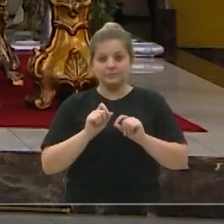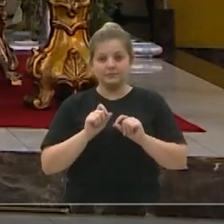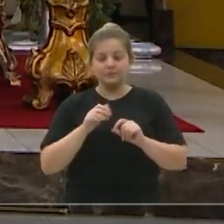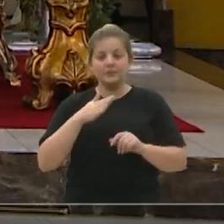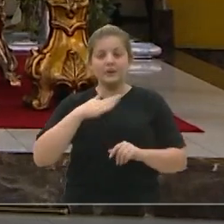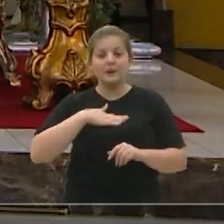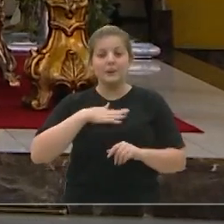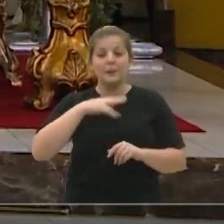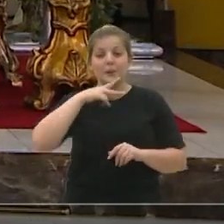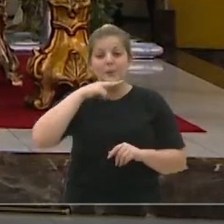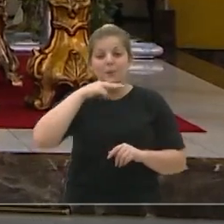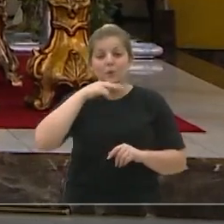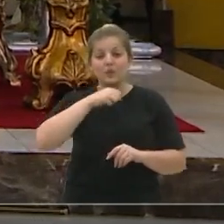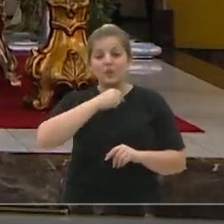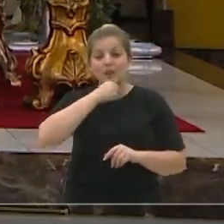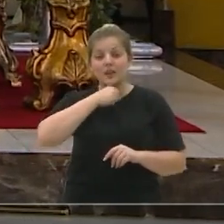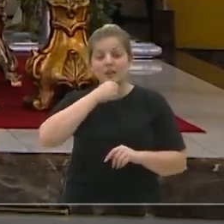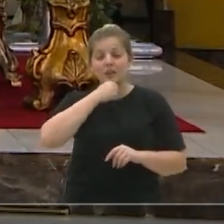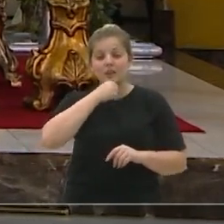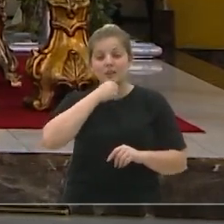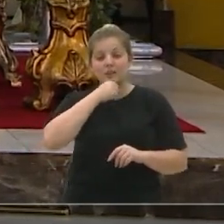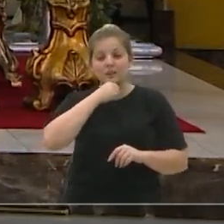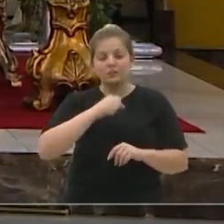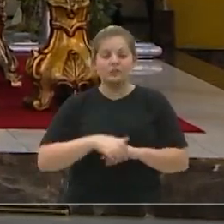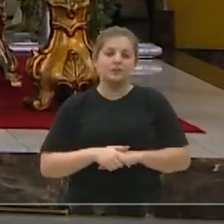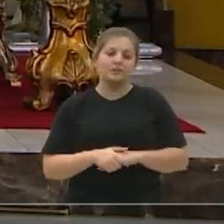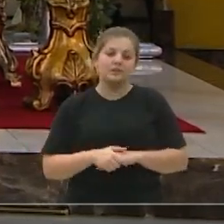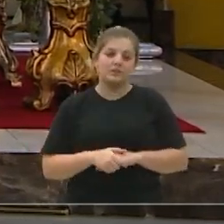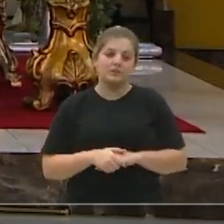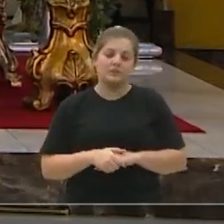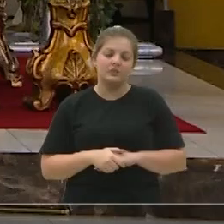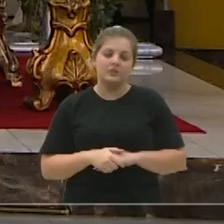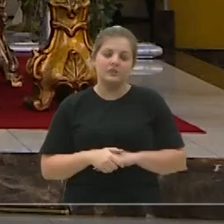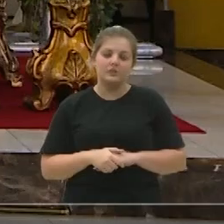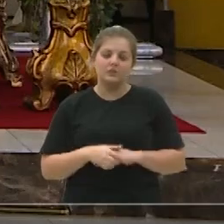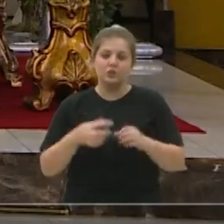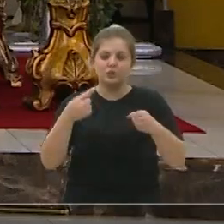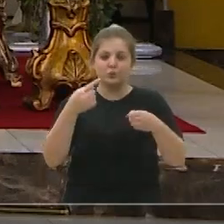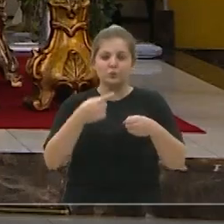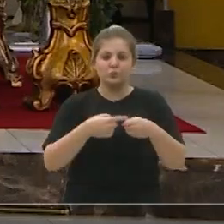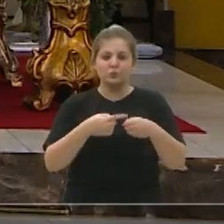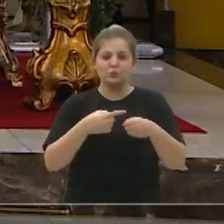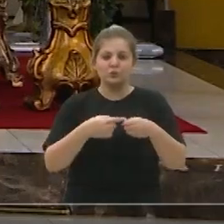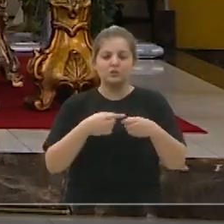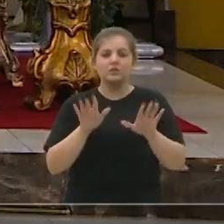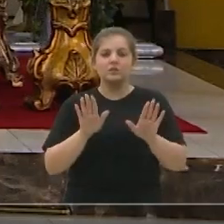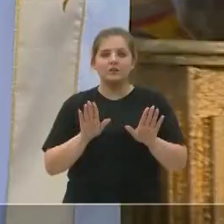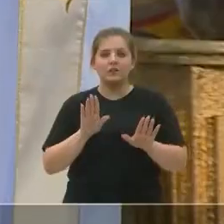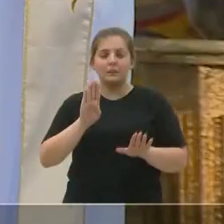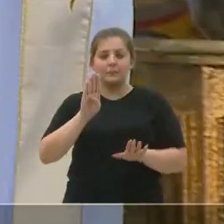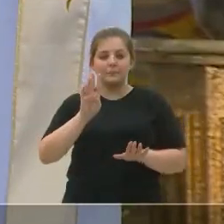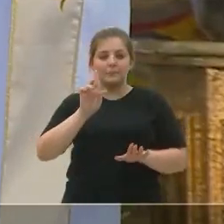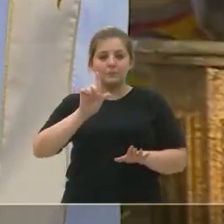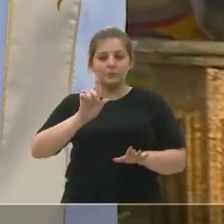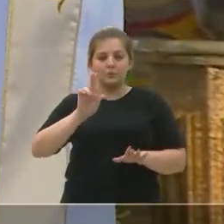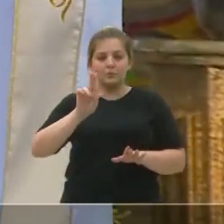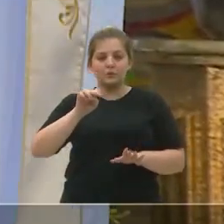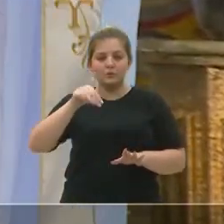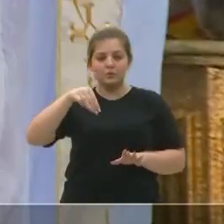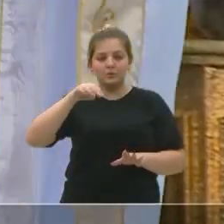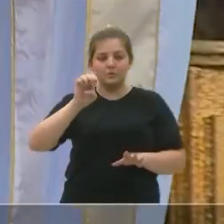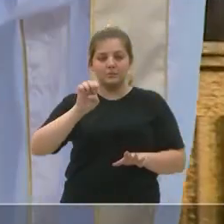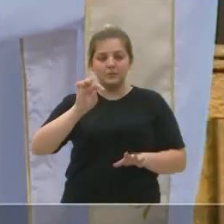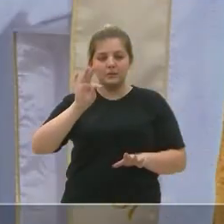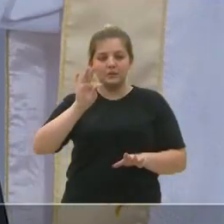Davi? Meu neto. Bem pertinho. Meu neto. A senhora é de que lugar? Eu sou de Blumenau, mas ele é da Serra,